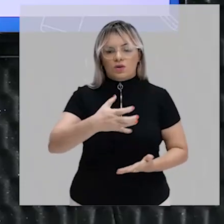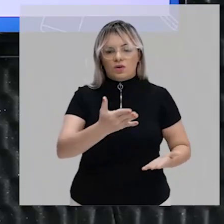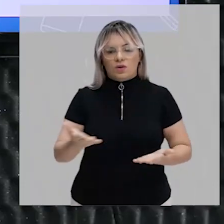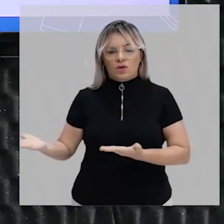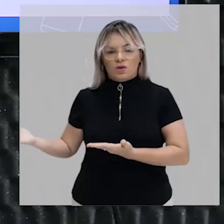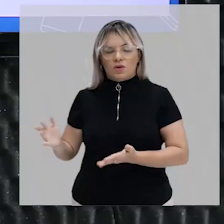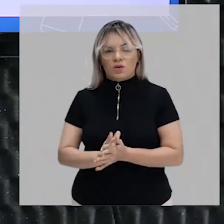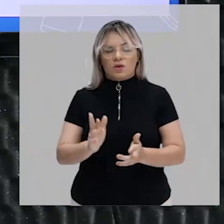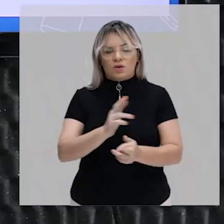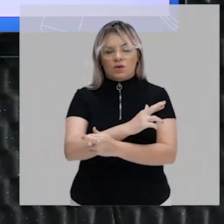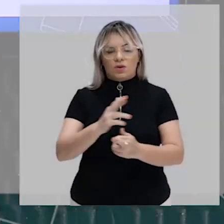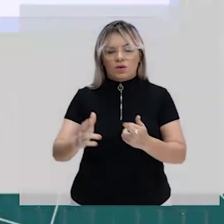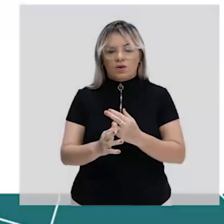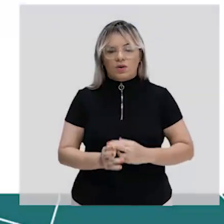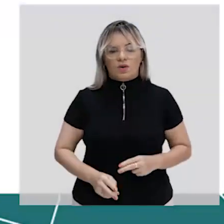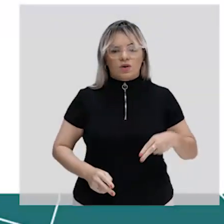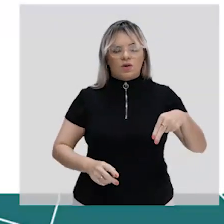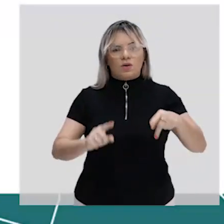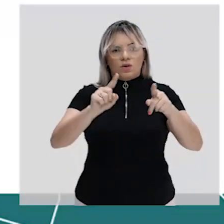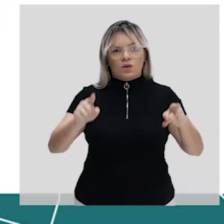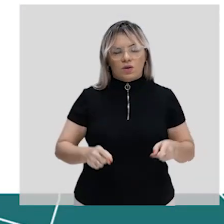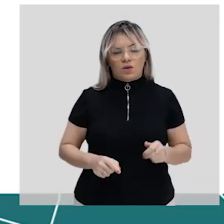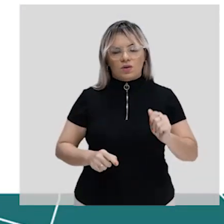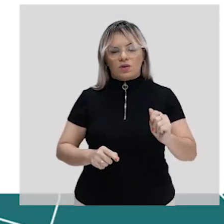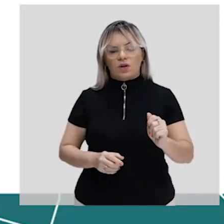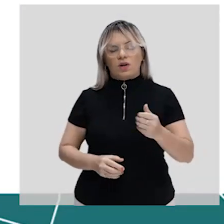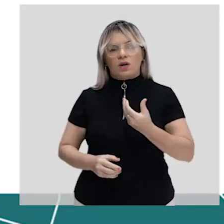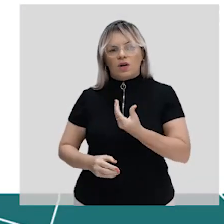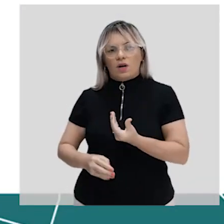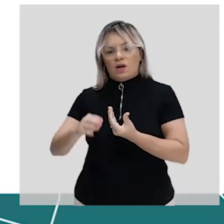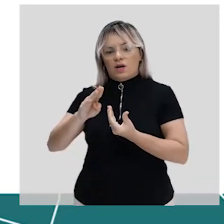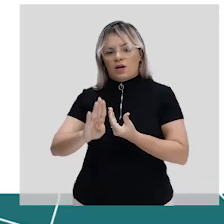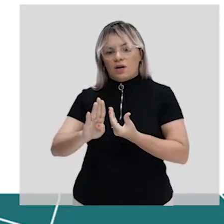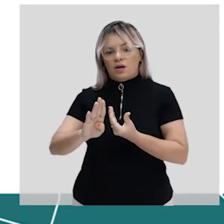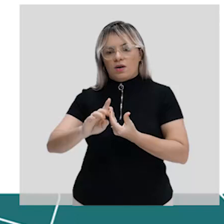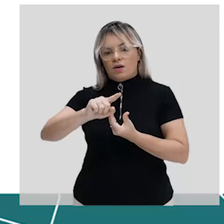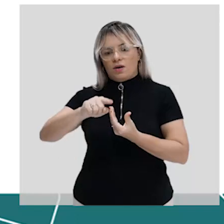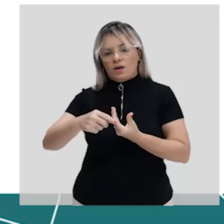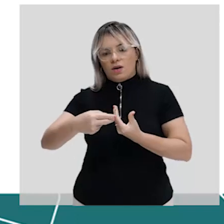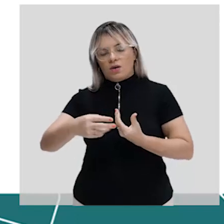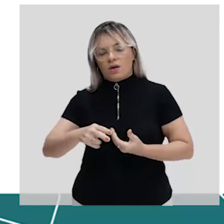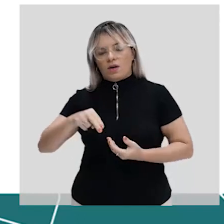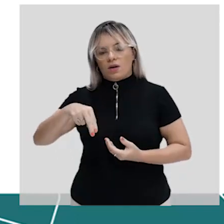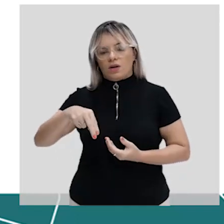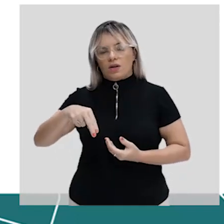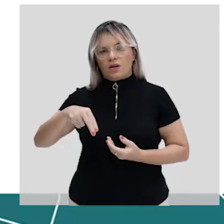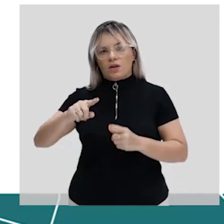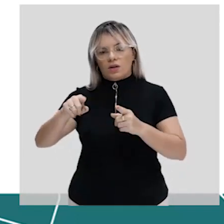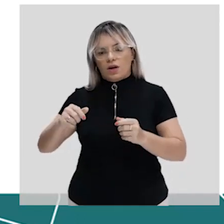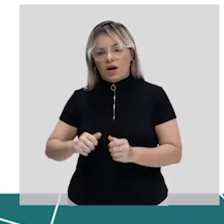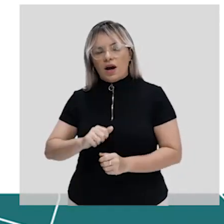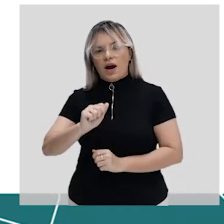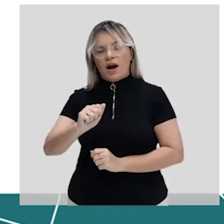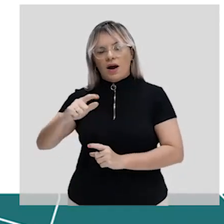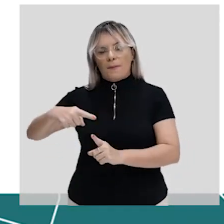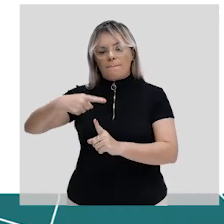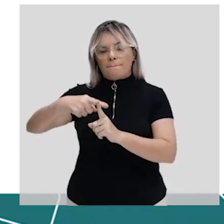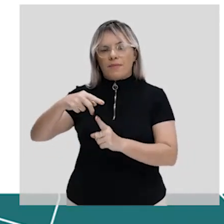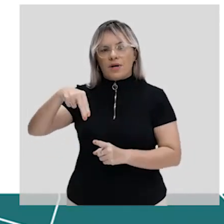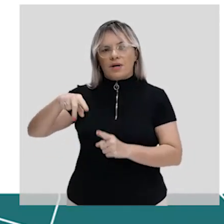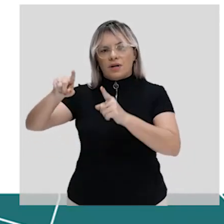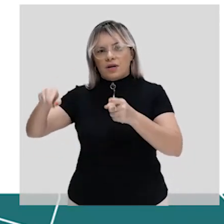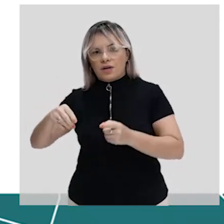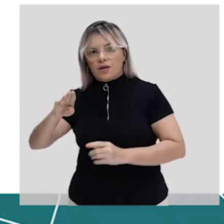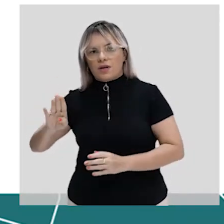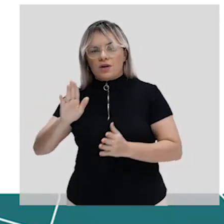vimos? Número de A união B vai ser dado simplesmente pela soma direta. Aqui sim. Veja, quando a gente apresentou